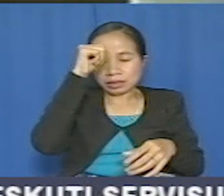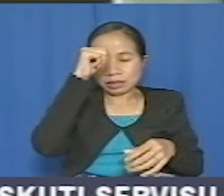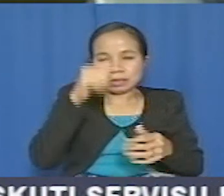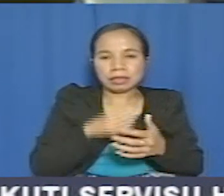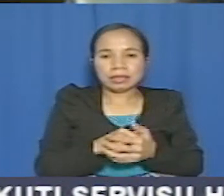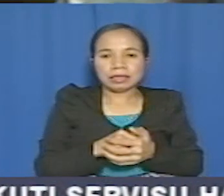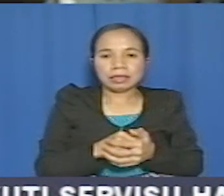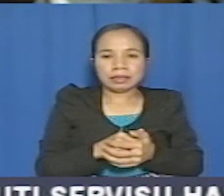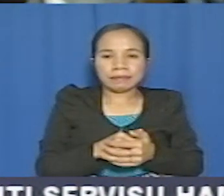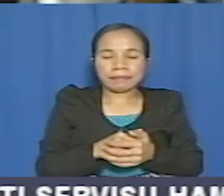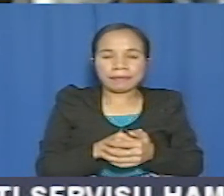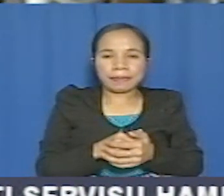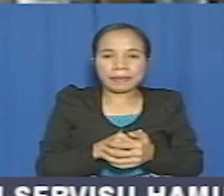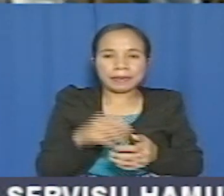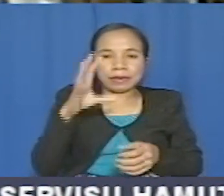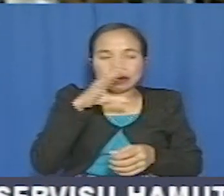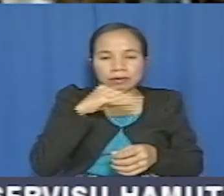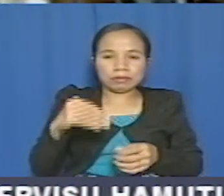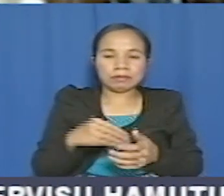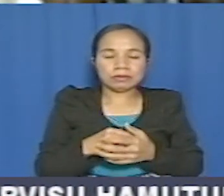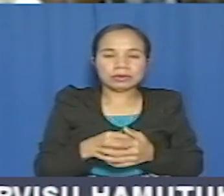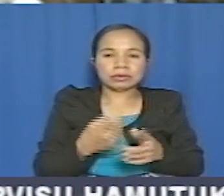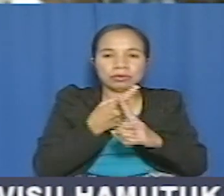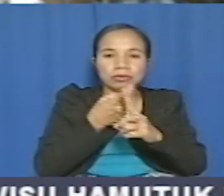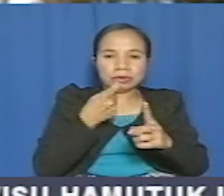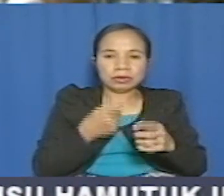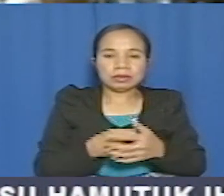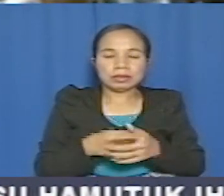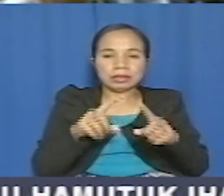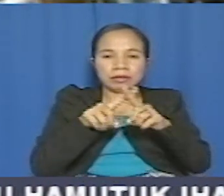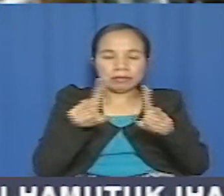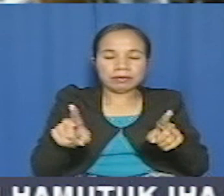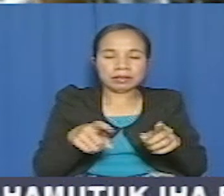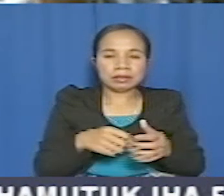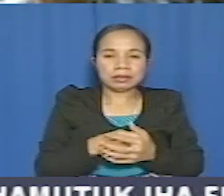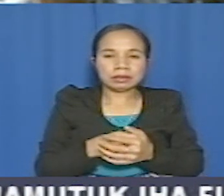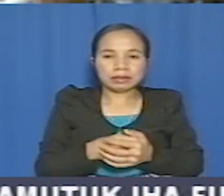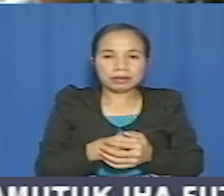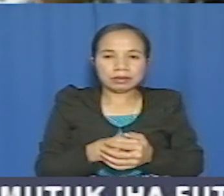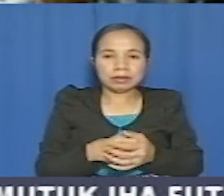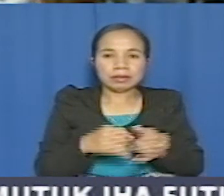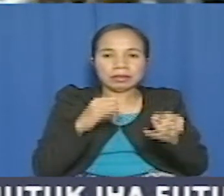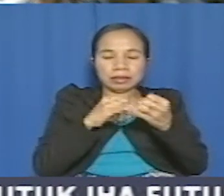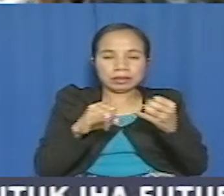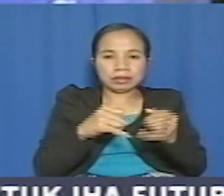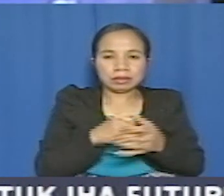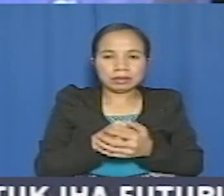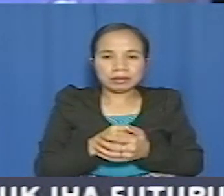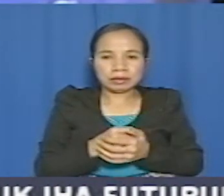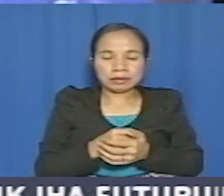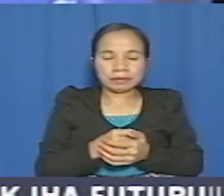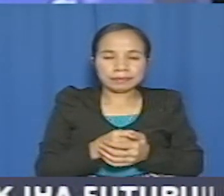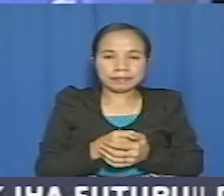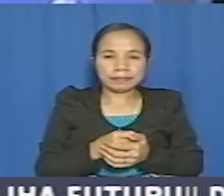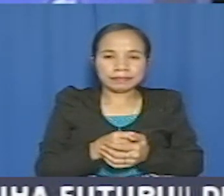Dipol, MGO, nomos iha efeito husi diferença pressão, onde impulsiona no